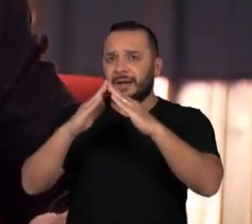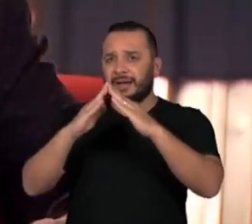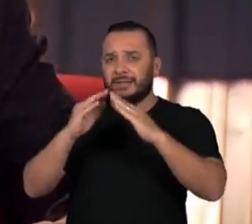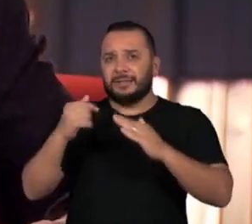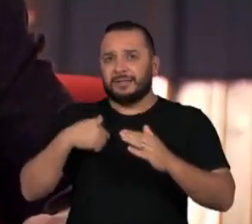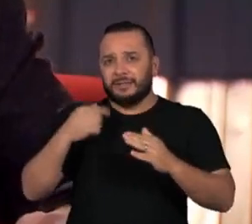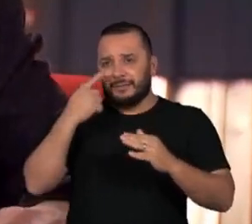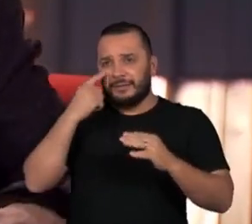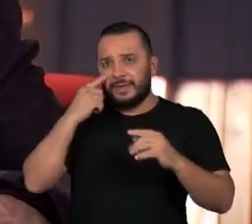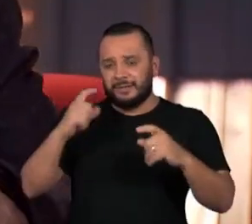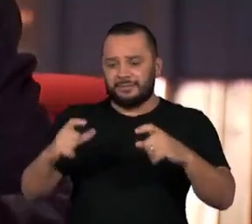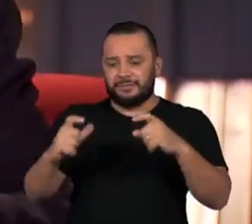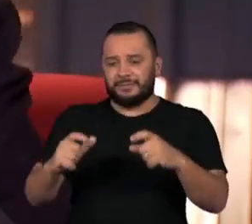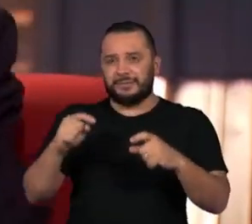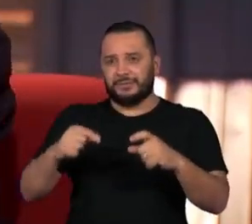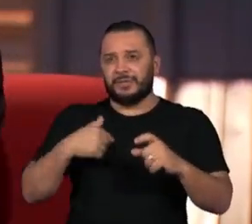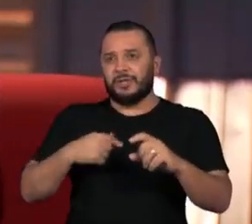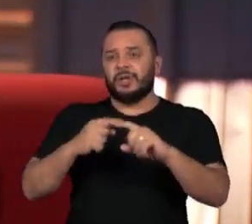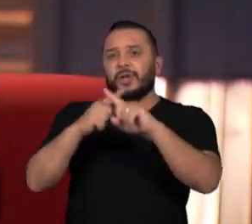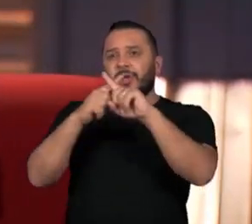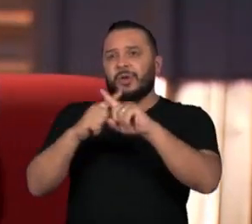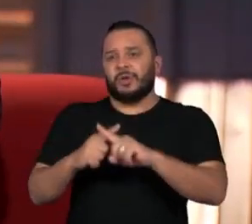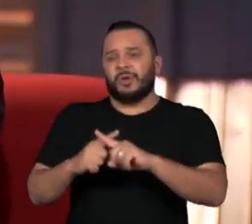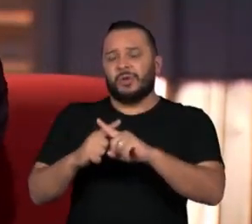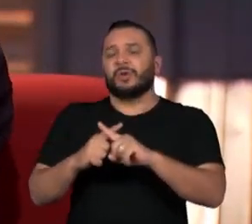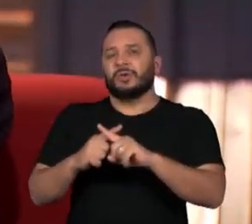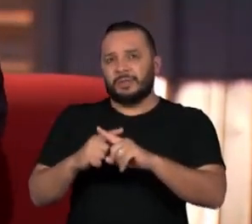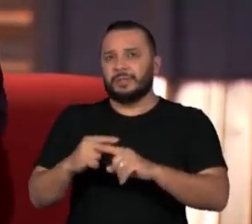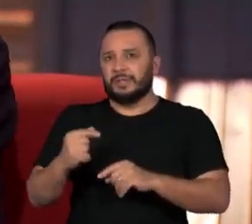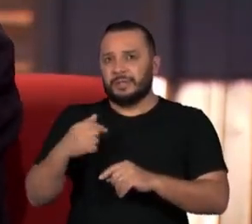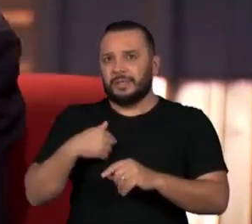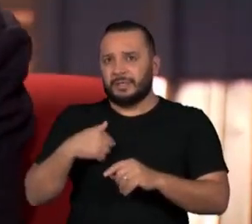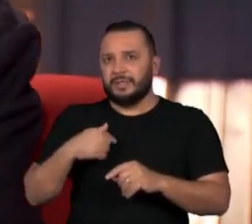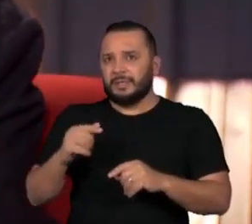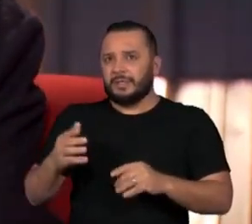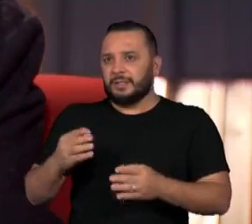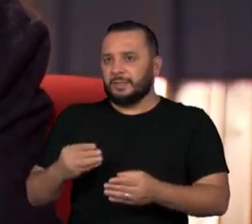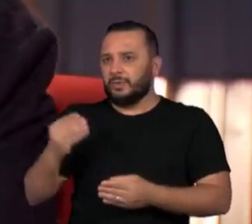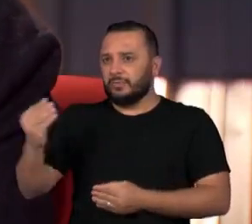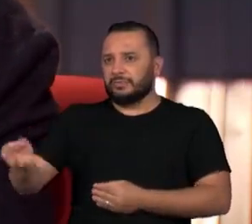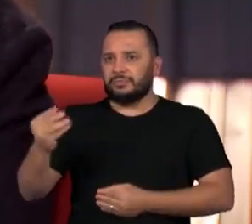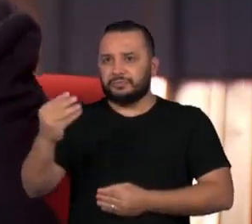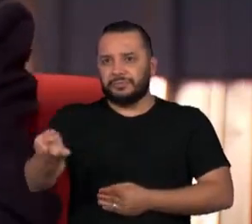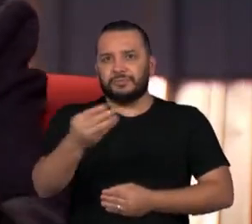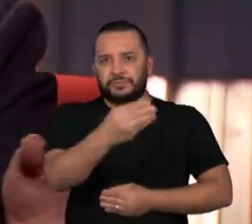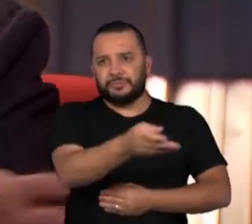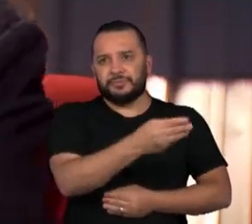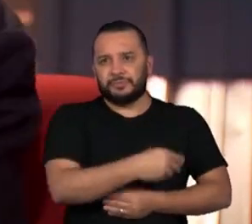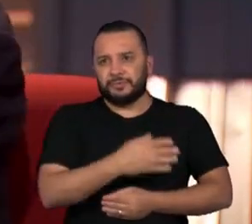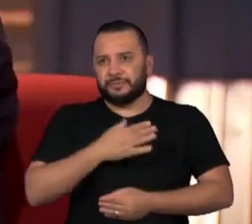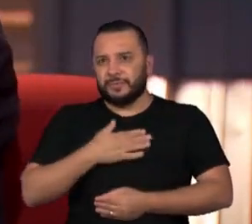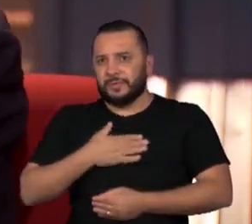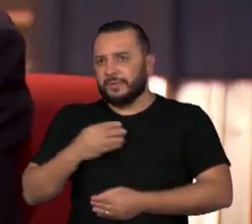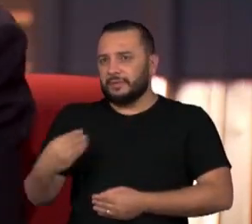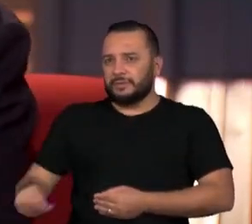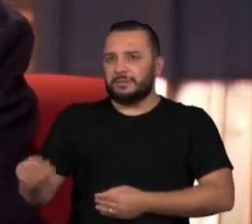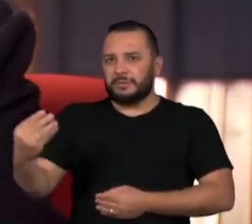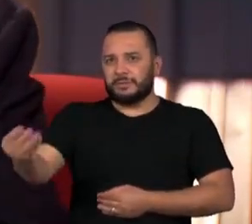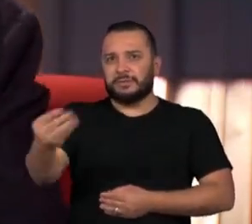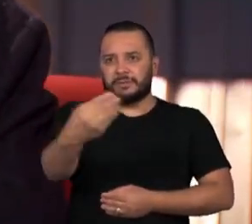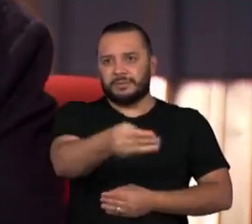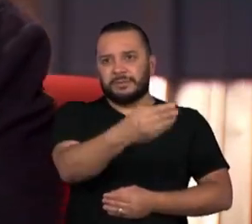do Bilhete de Loteria ele então pegou a caixa Central Um assumo a sua sua tá minha ninguém tinha documento que